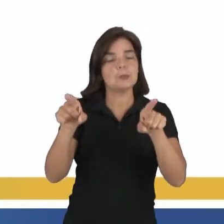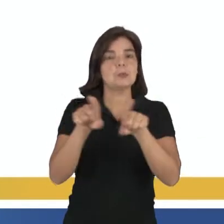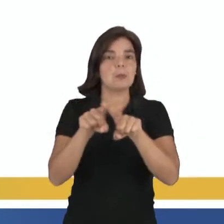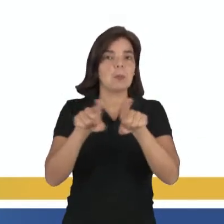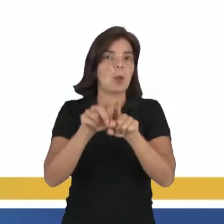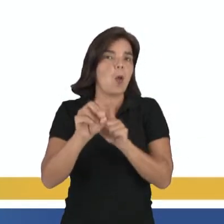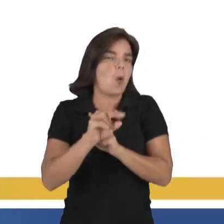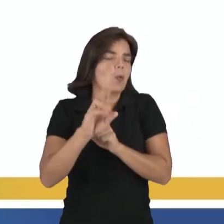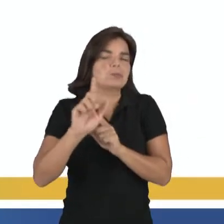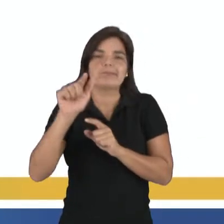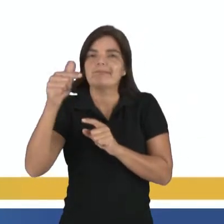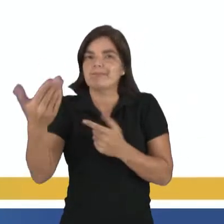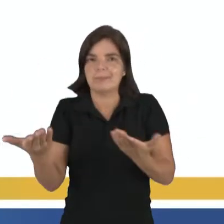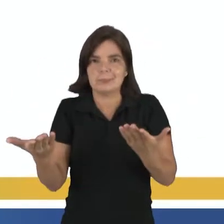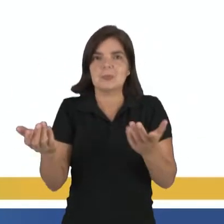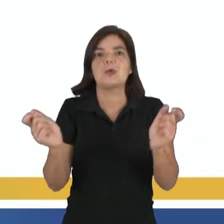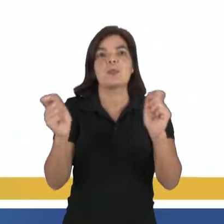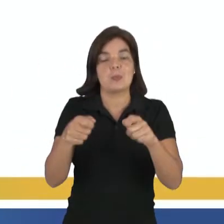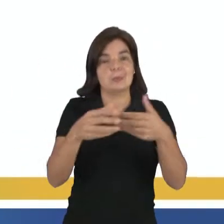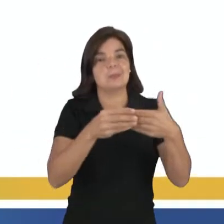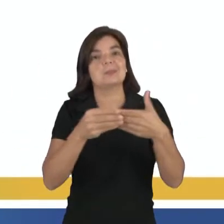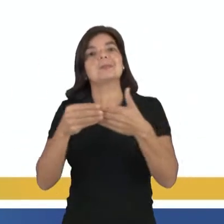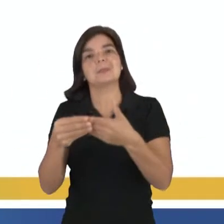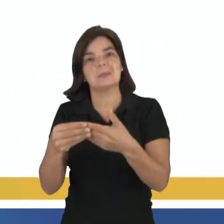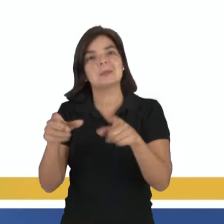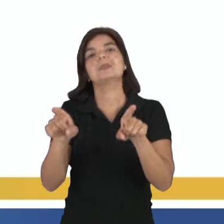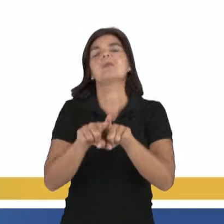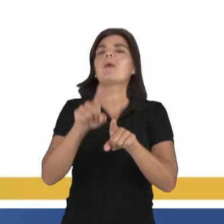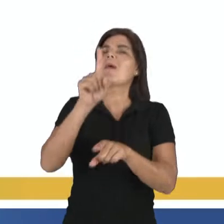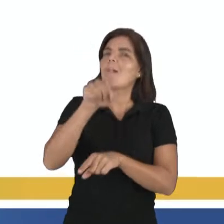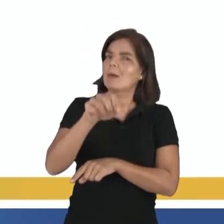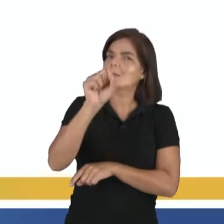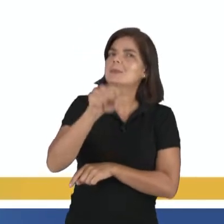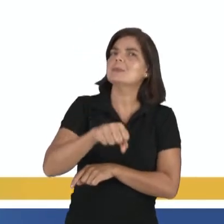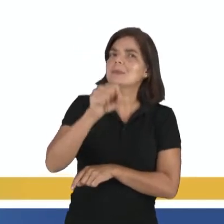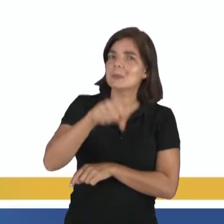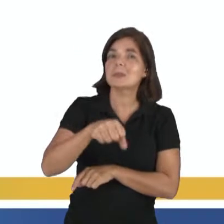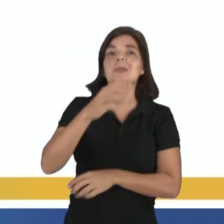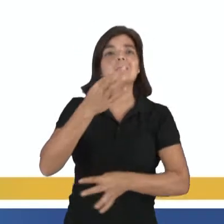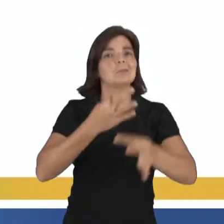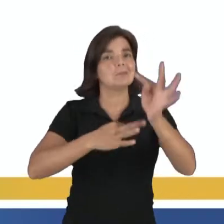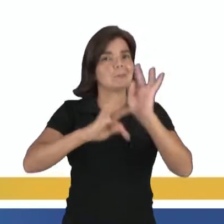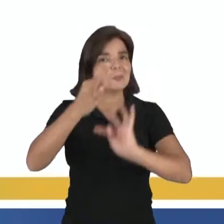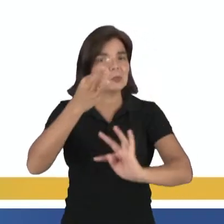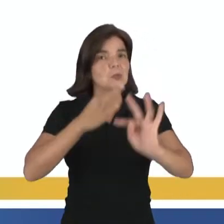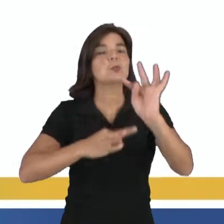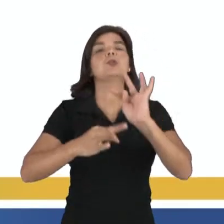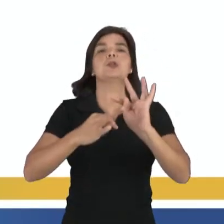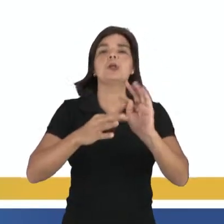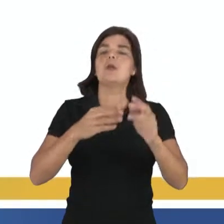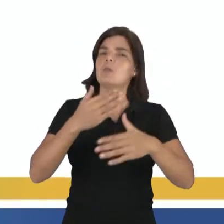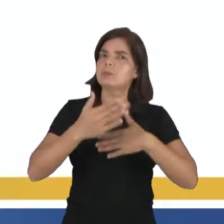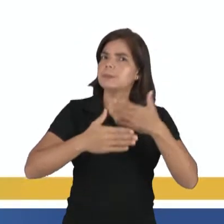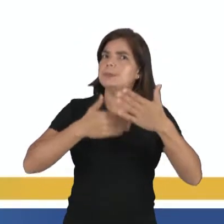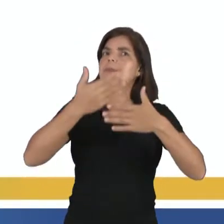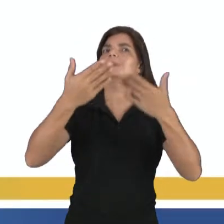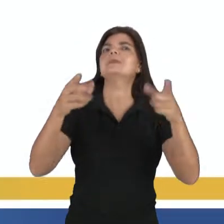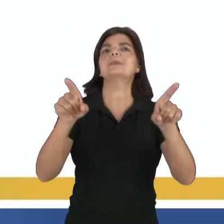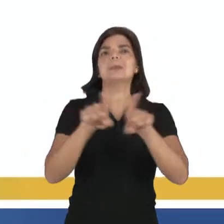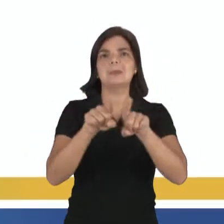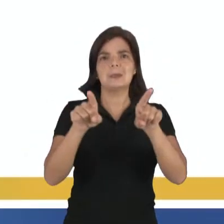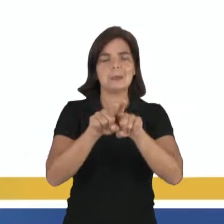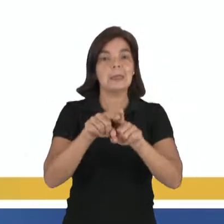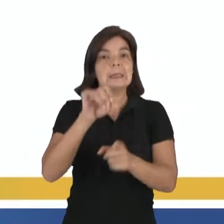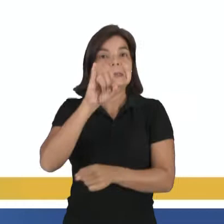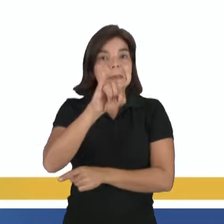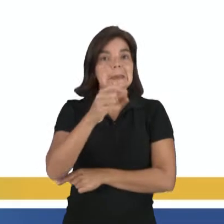mercadorias ou, enfim, do que fosse ser transportado, é sim uma tecnologia e muito avançada se a gente